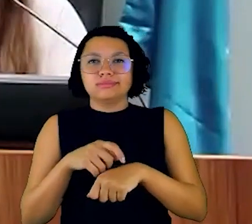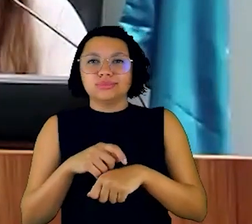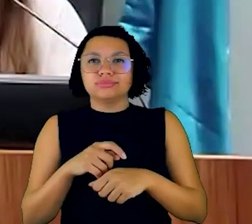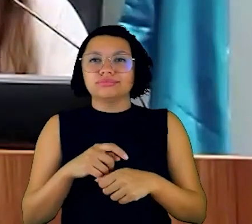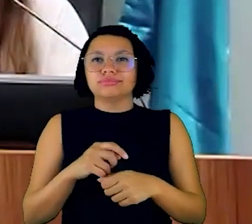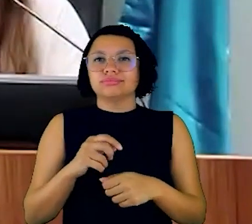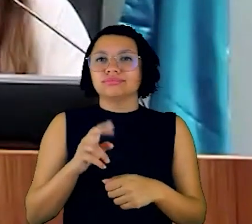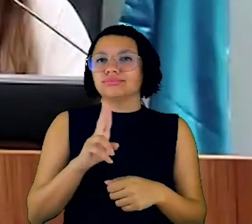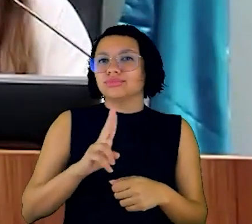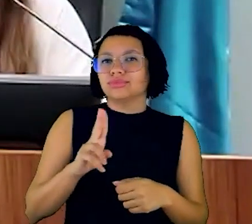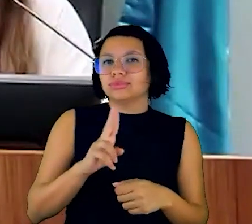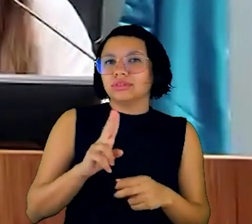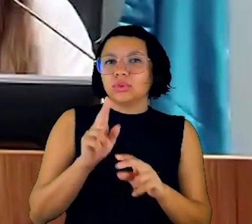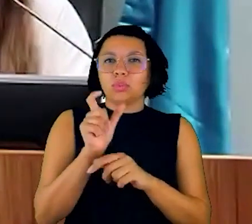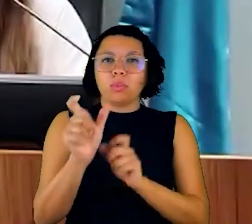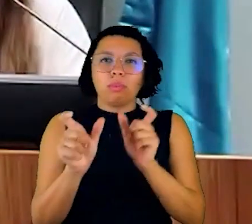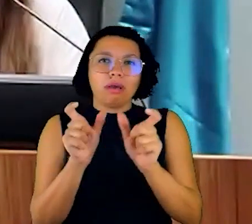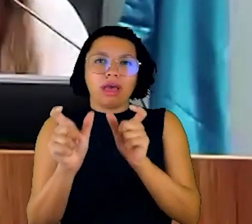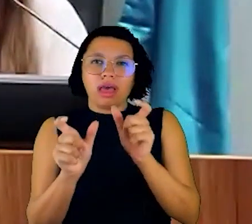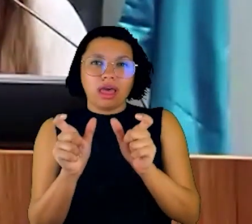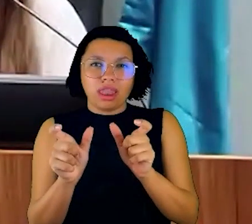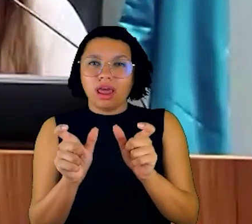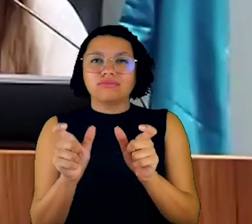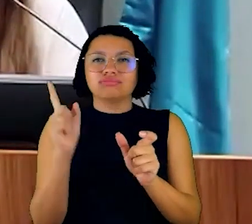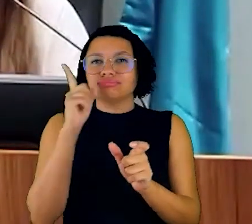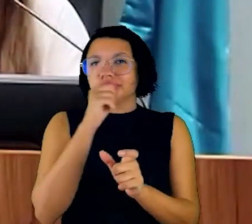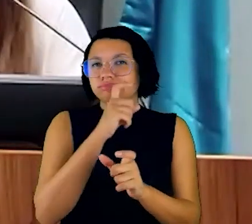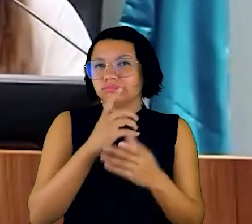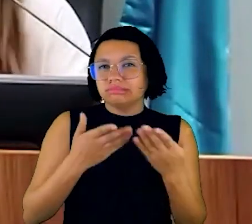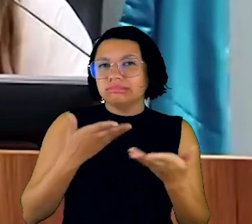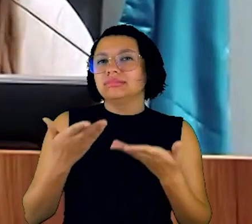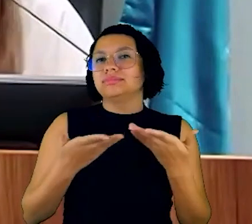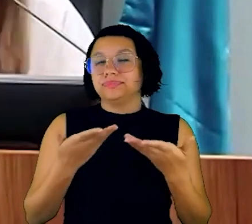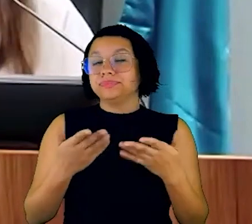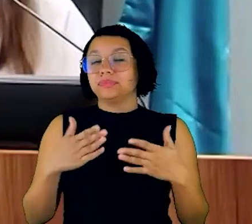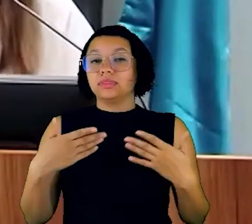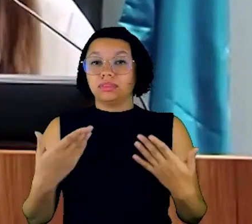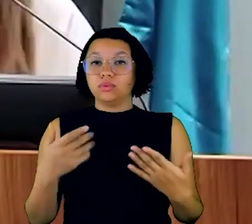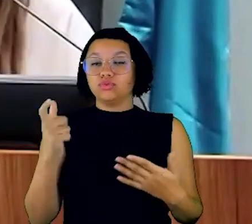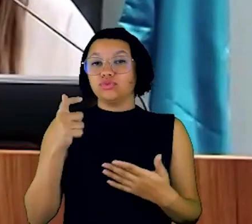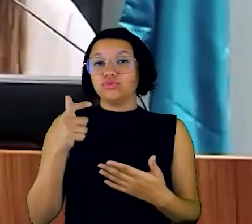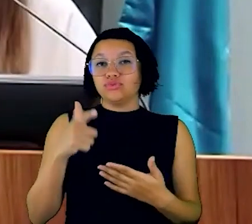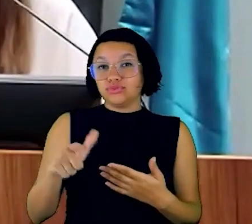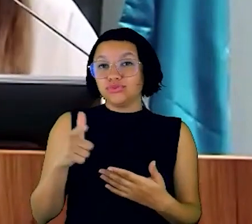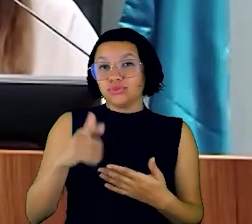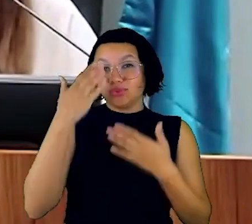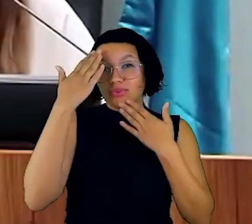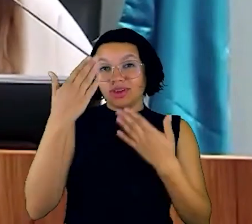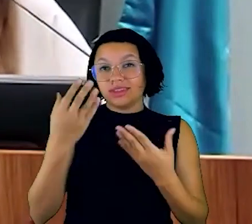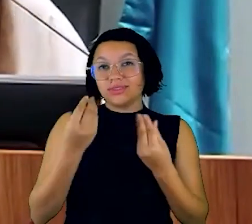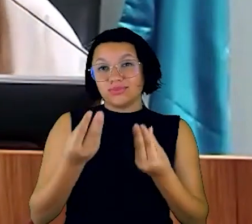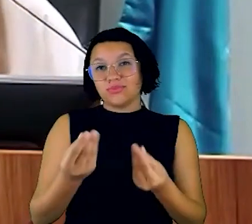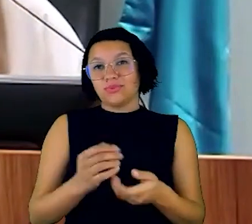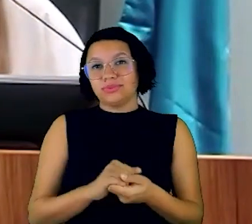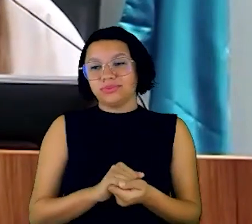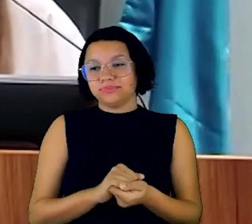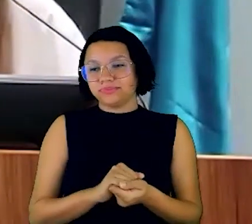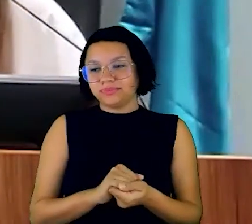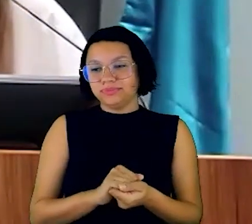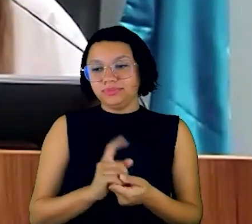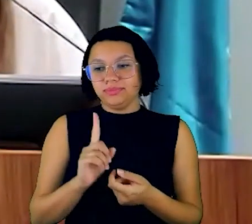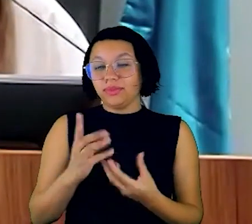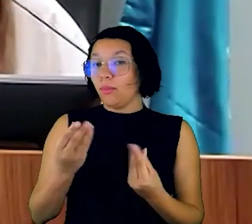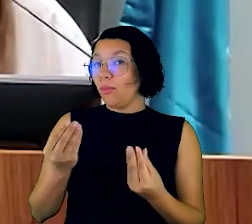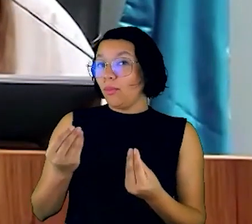com prolegômenos aí desnecessários, né? Mais uma vez, eu agradeço muitíssimo, Renata, nem